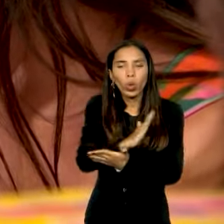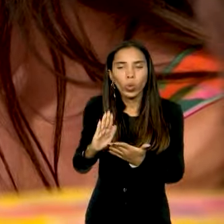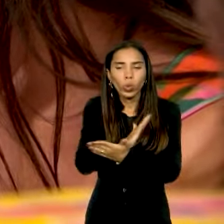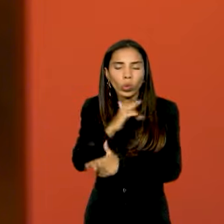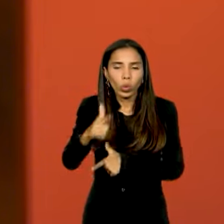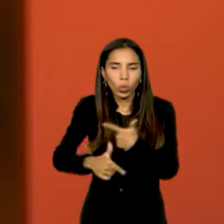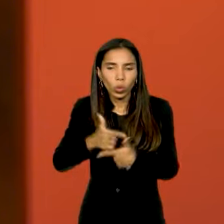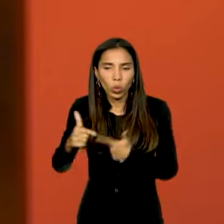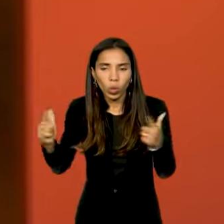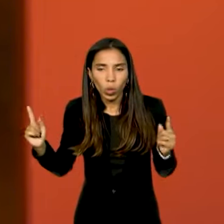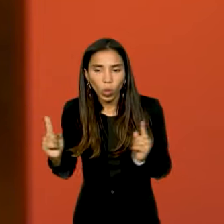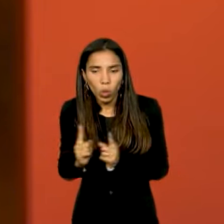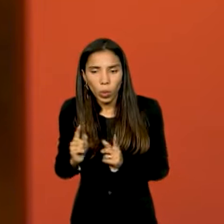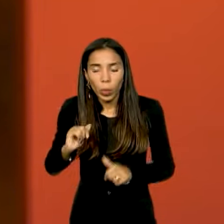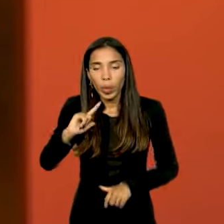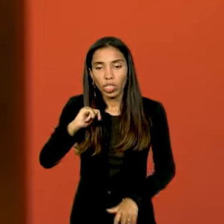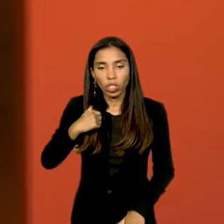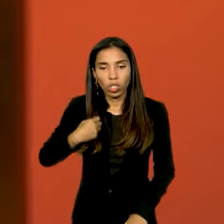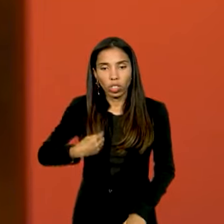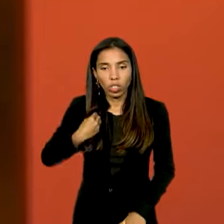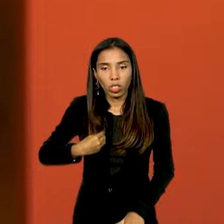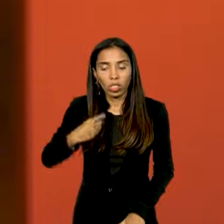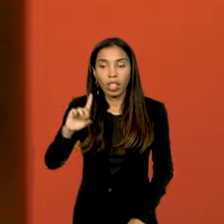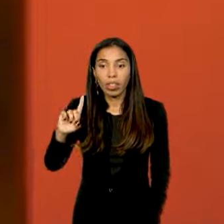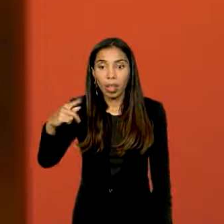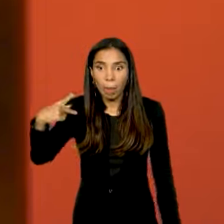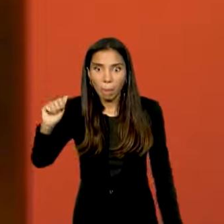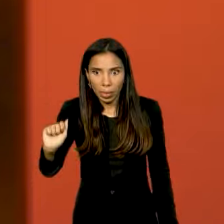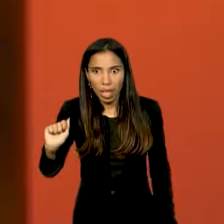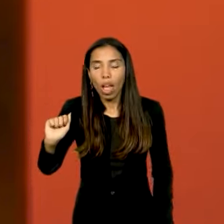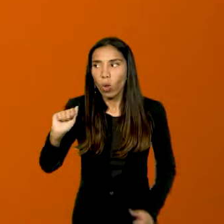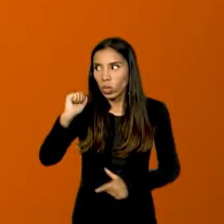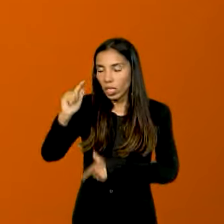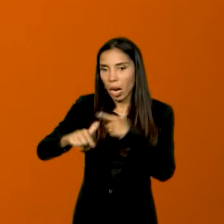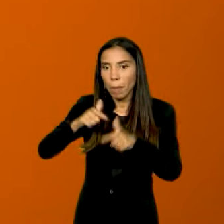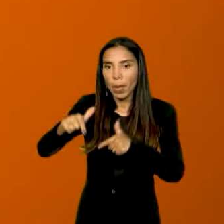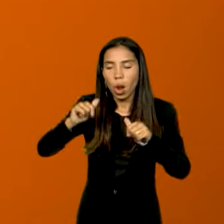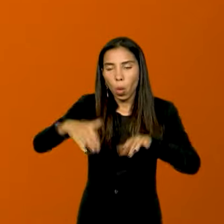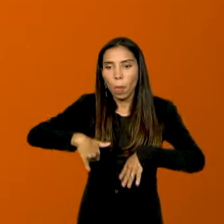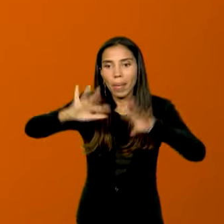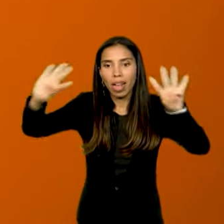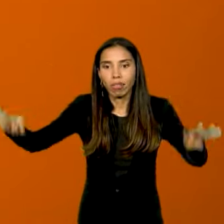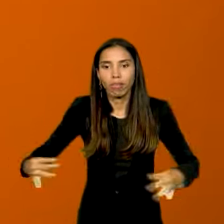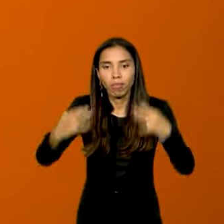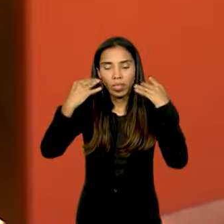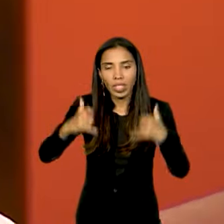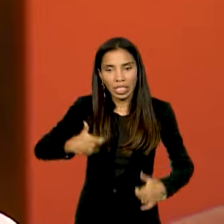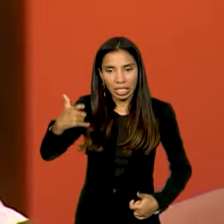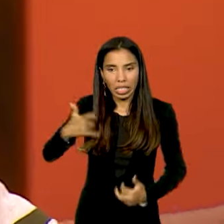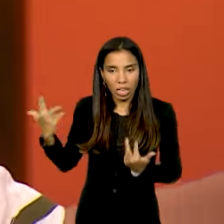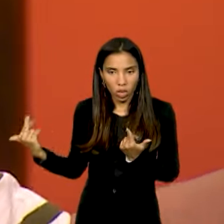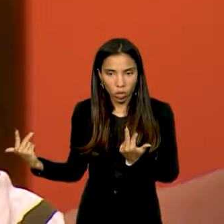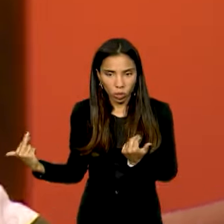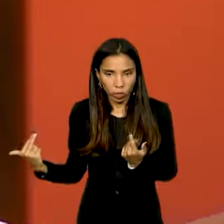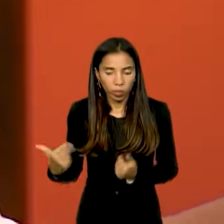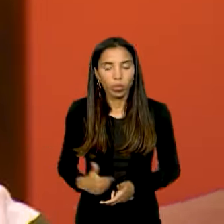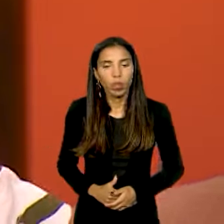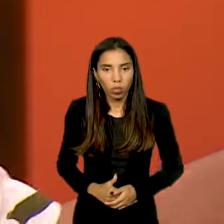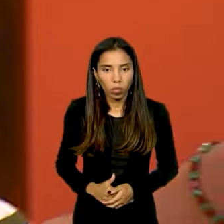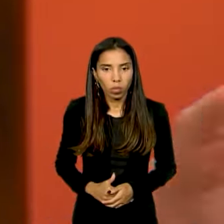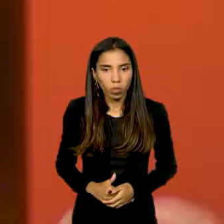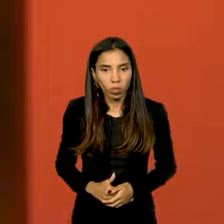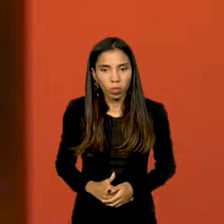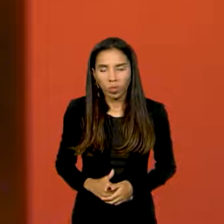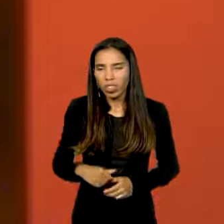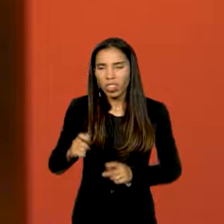trabalhos menores, mas o trabalho de grande destaque realmente foi o DPA, que chegou pra mim em 2015, na mesma idade da Lelê. Eu sou, assim, mais